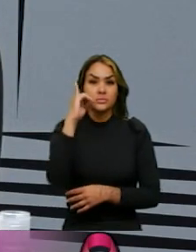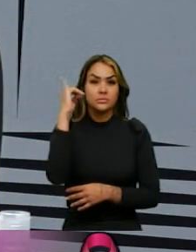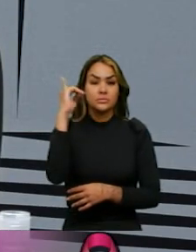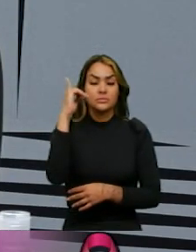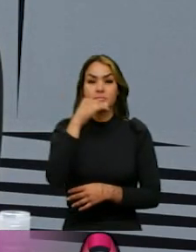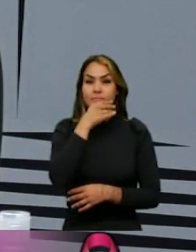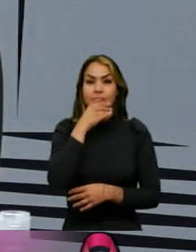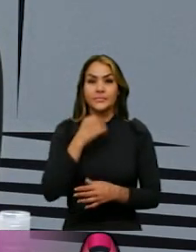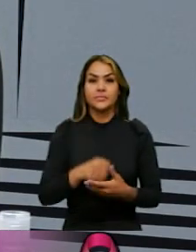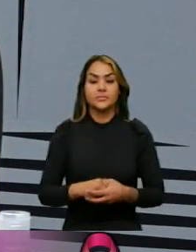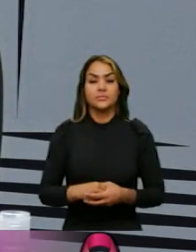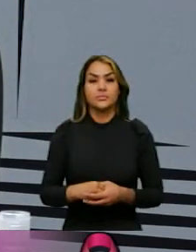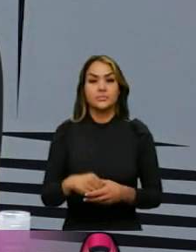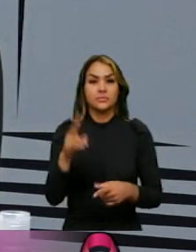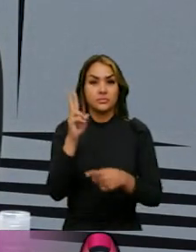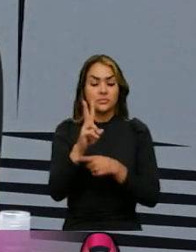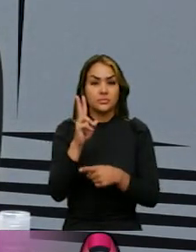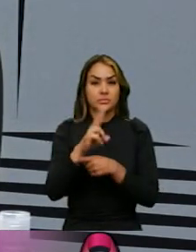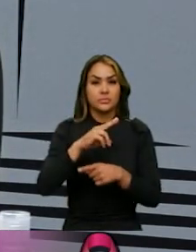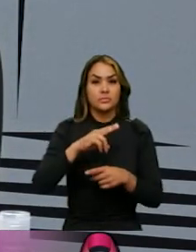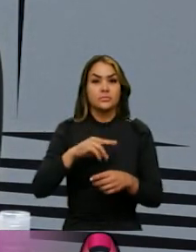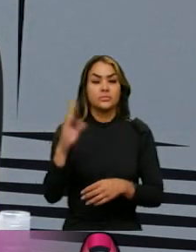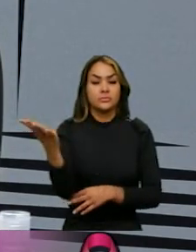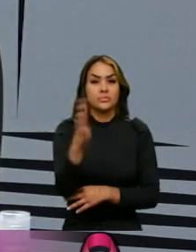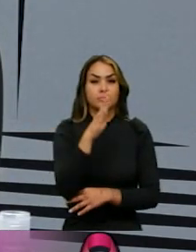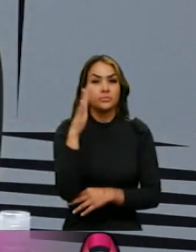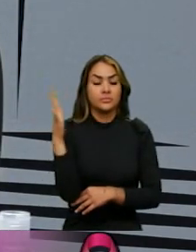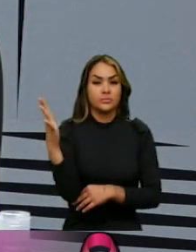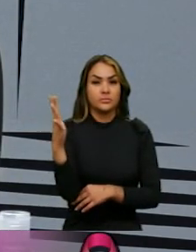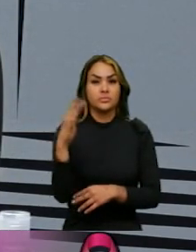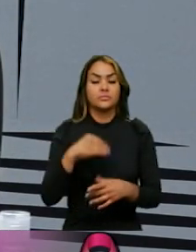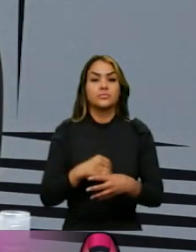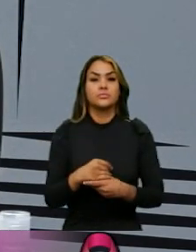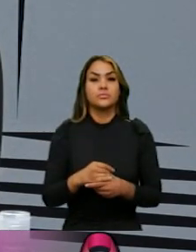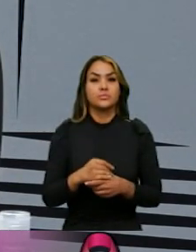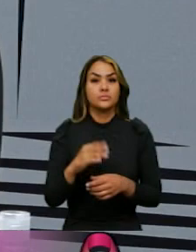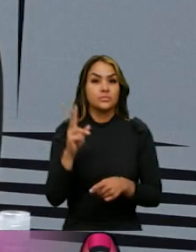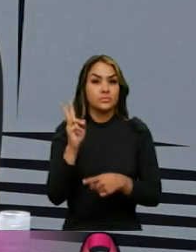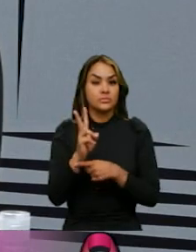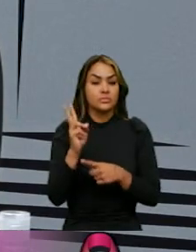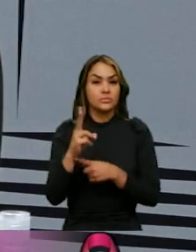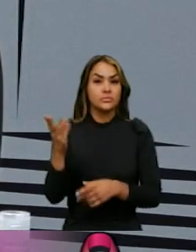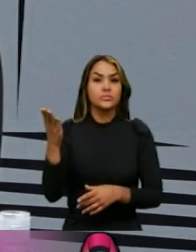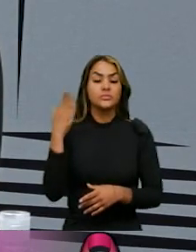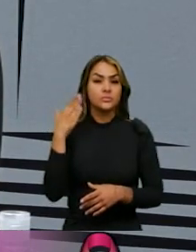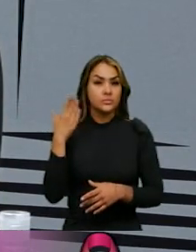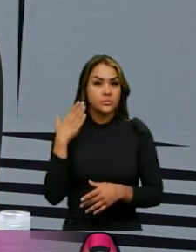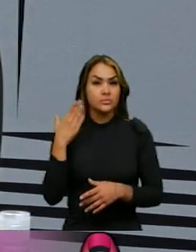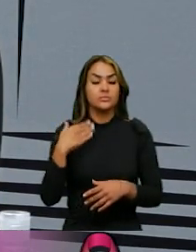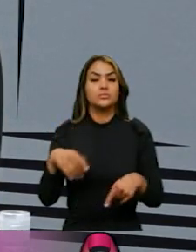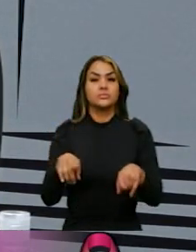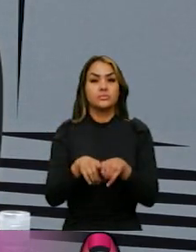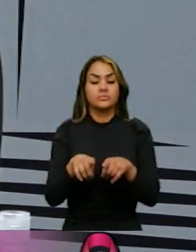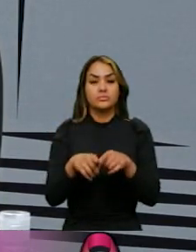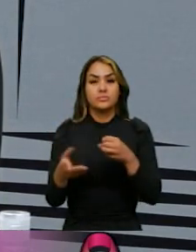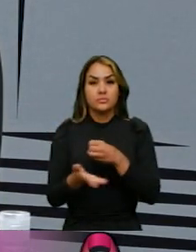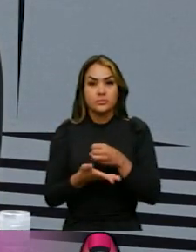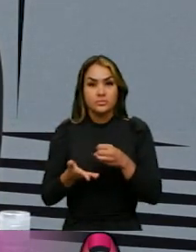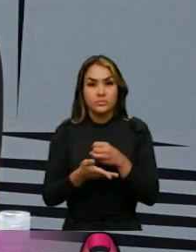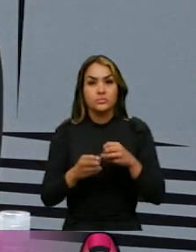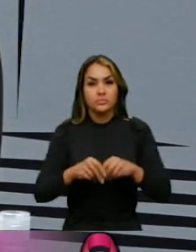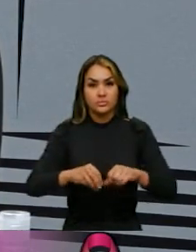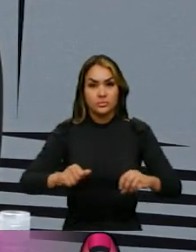a conservação do meio ambiente, a regulação do clima, a conservação do solo e a manutenção da